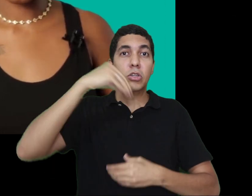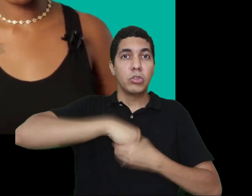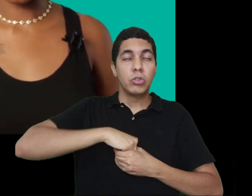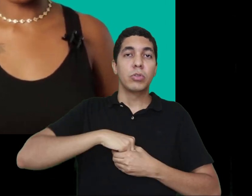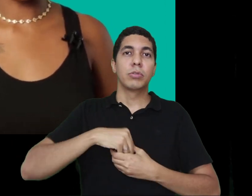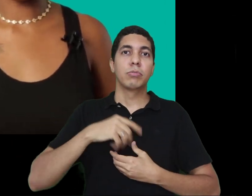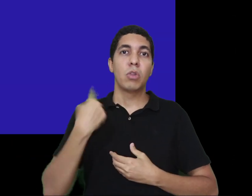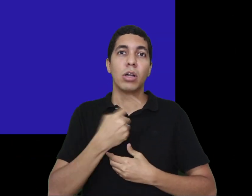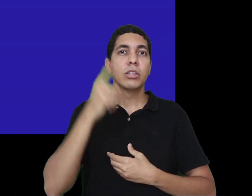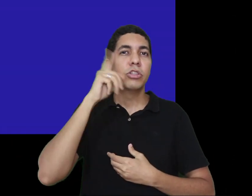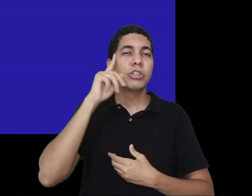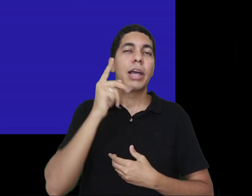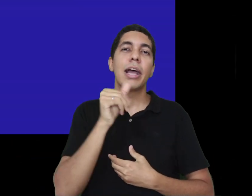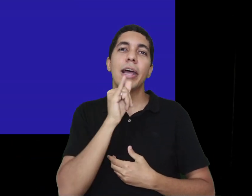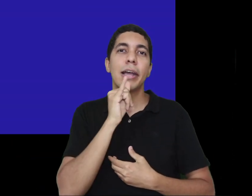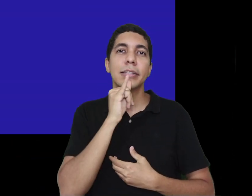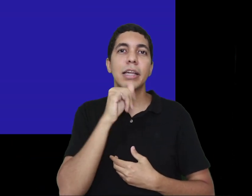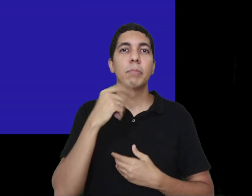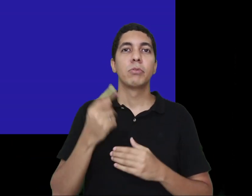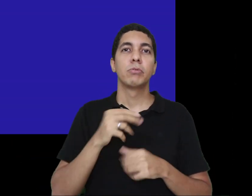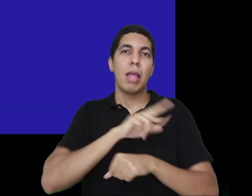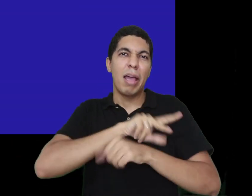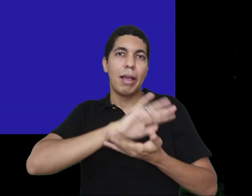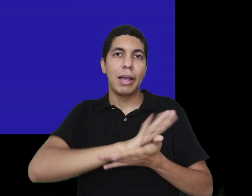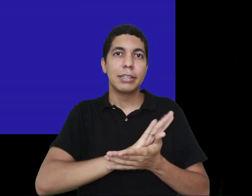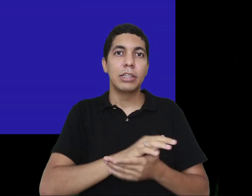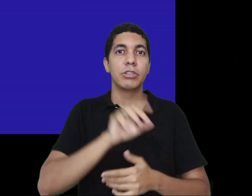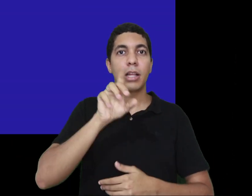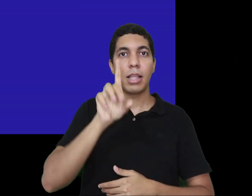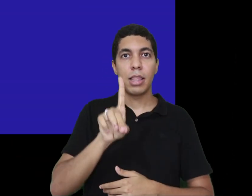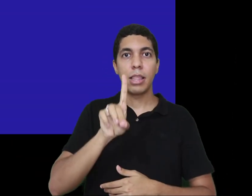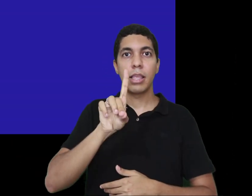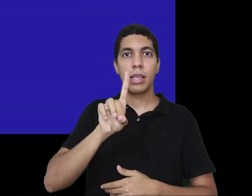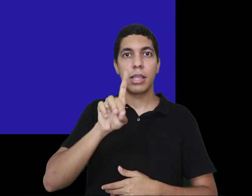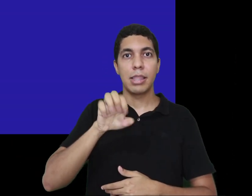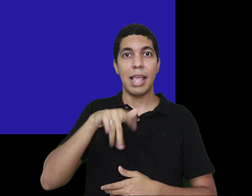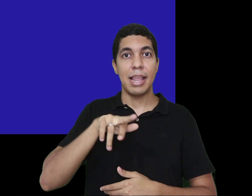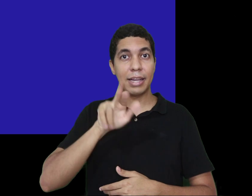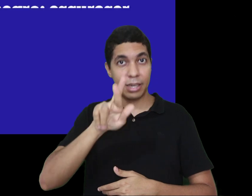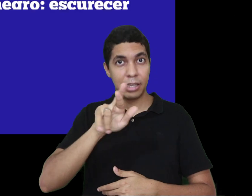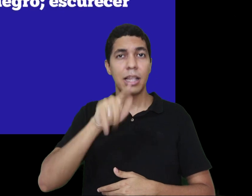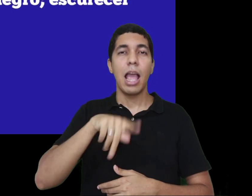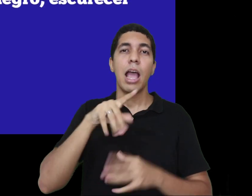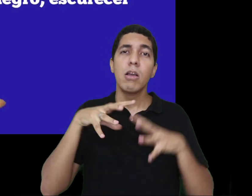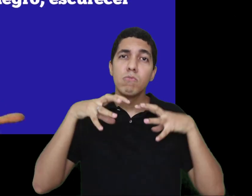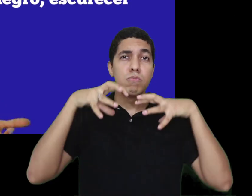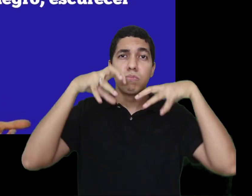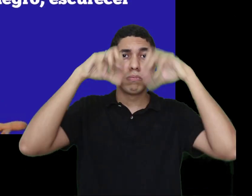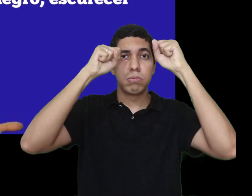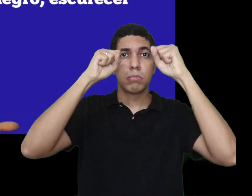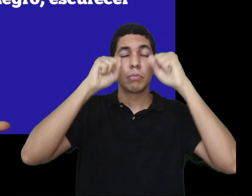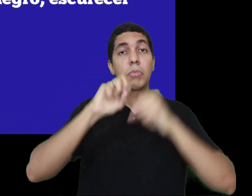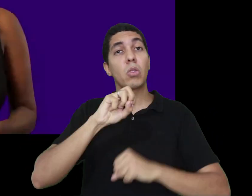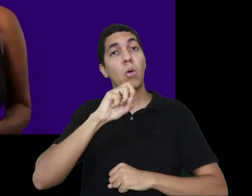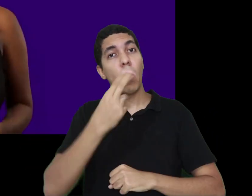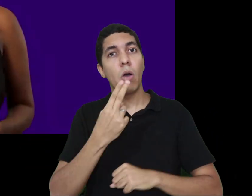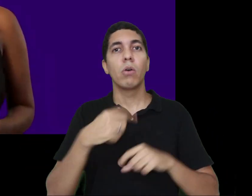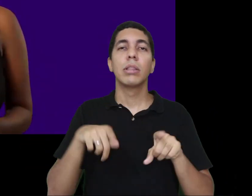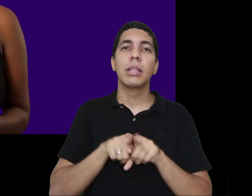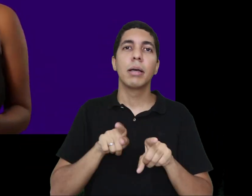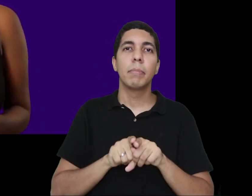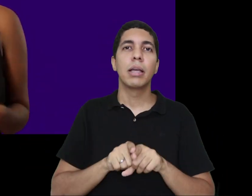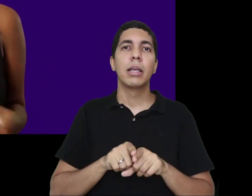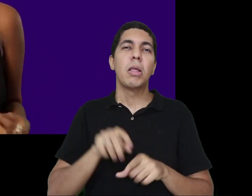ao nosso cotidiano. Quando usamos expressões racistas como a palavra denegrir, que nada mais é do que tornar algo negro. Ou